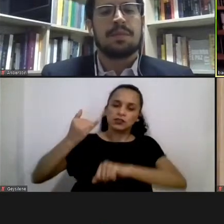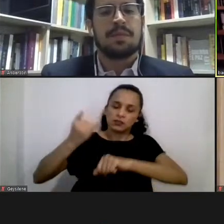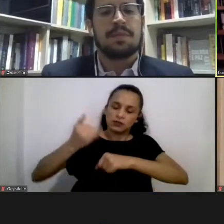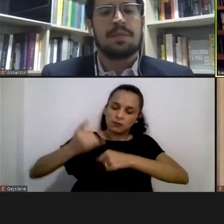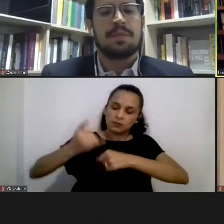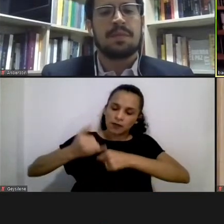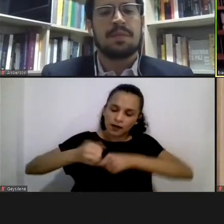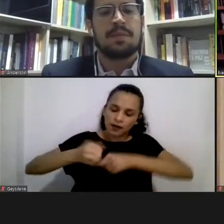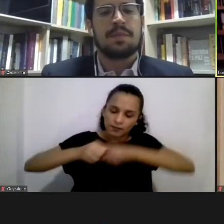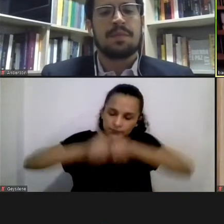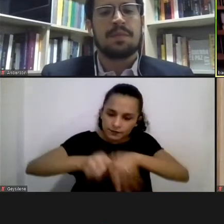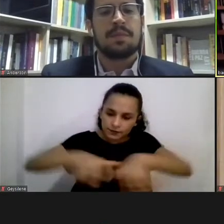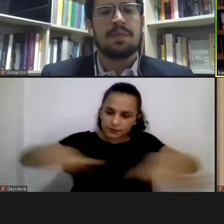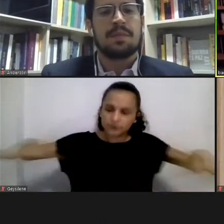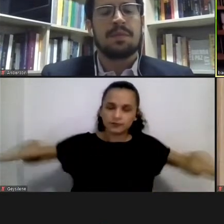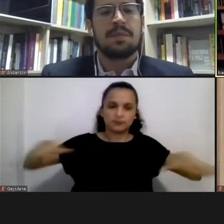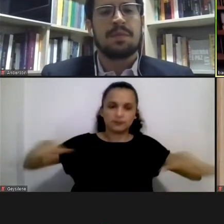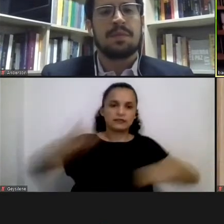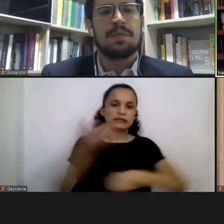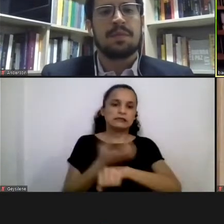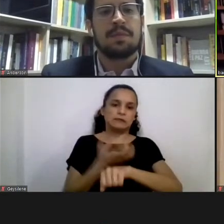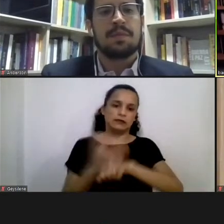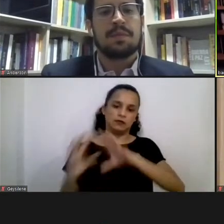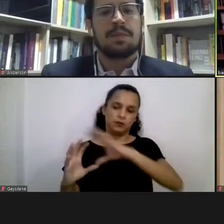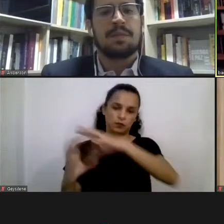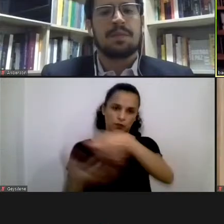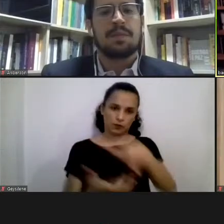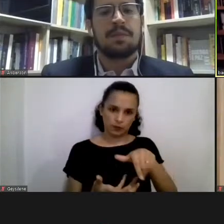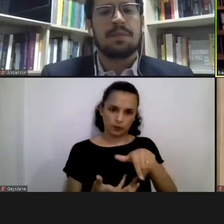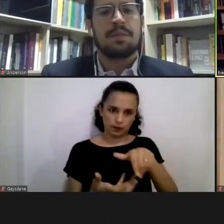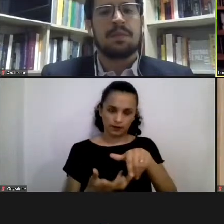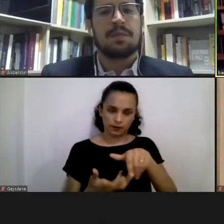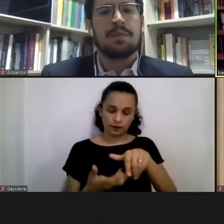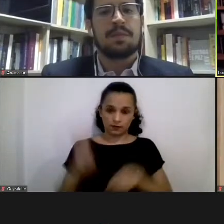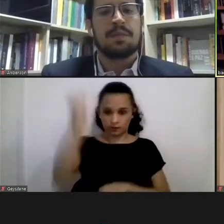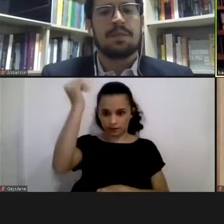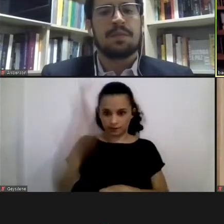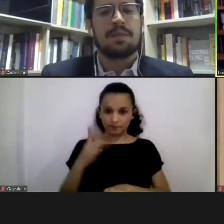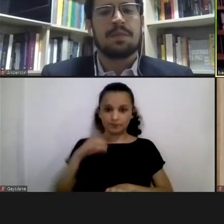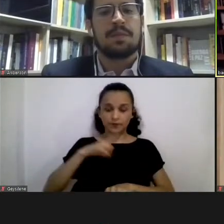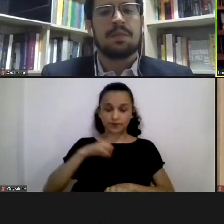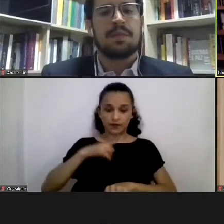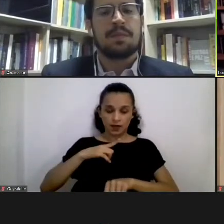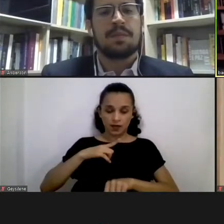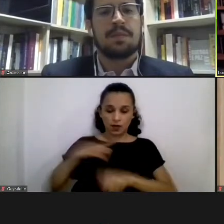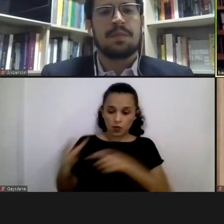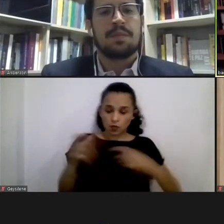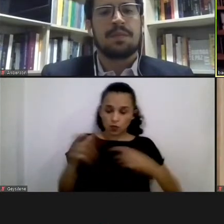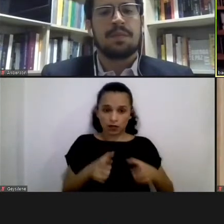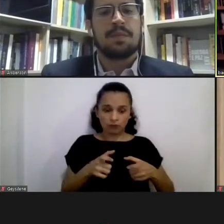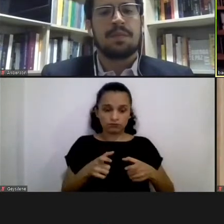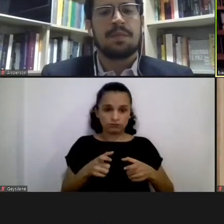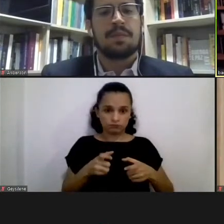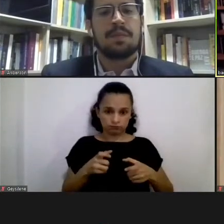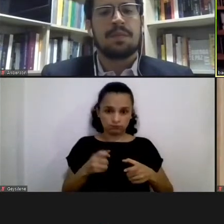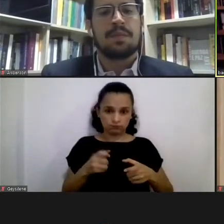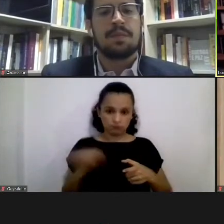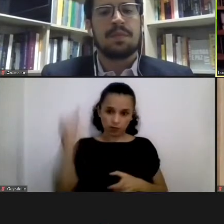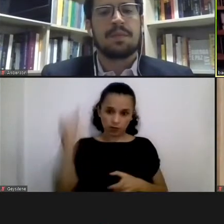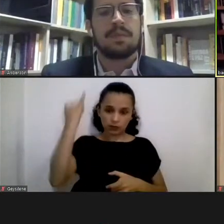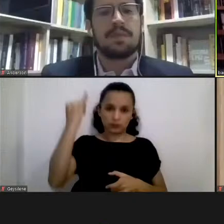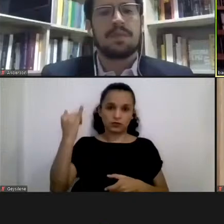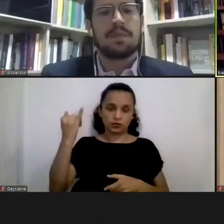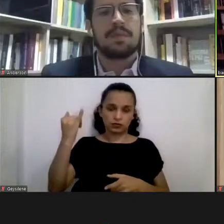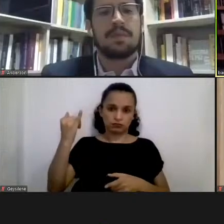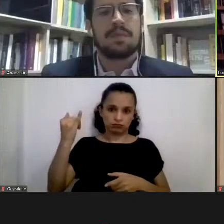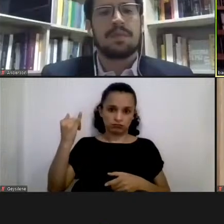pelo mundo afora. O Brasil tem uma posição privilegiada para abrir